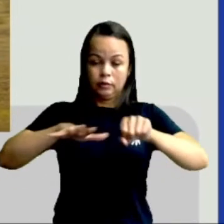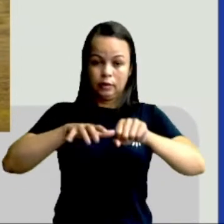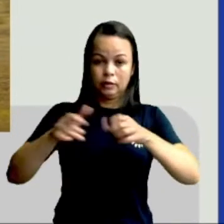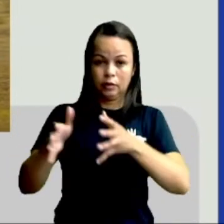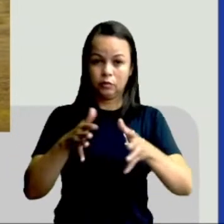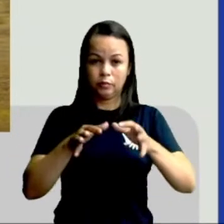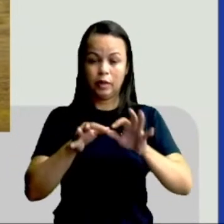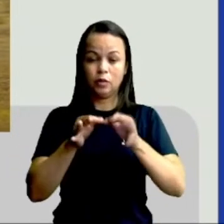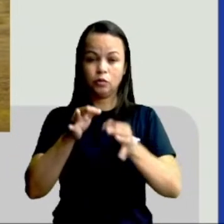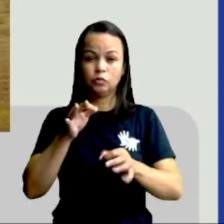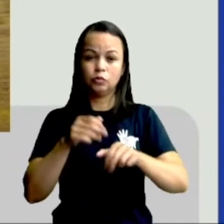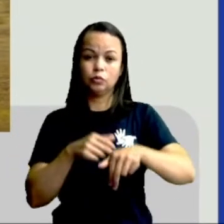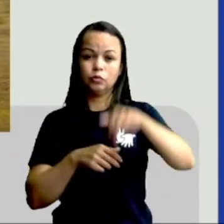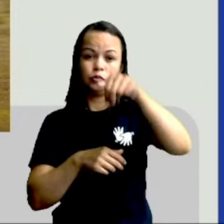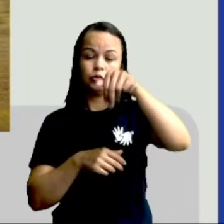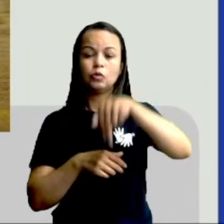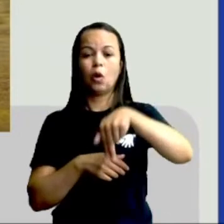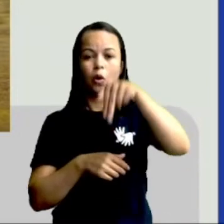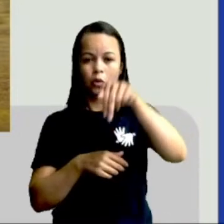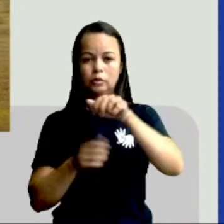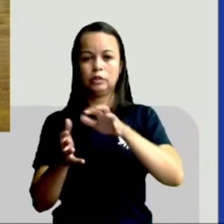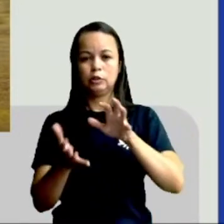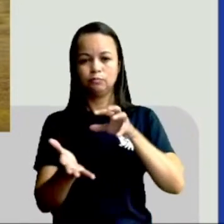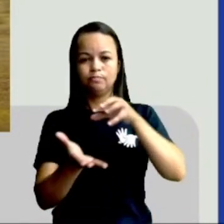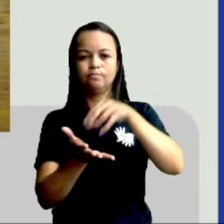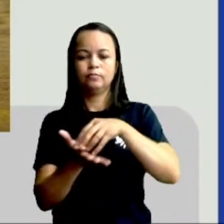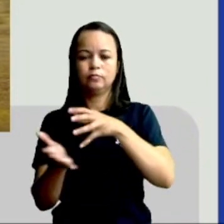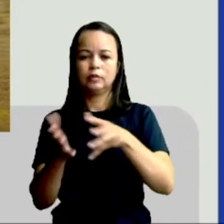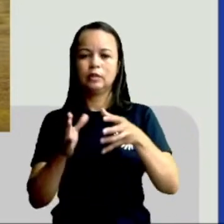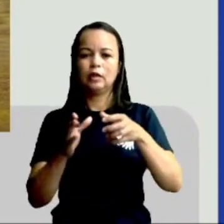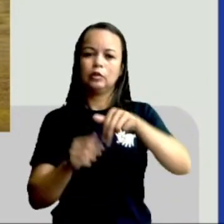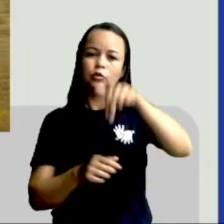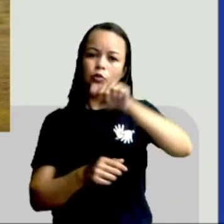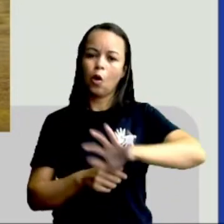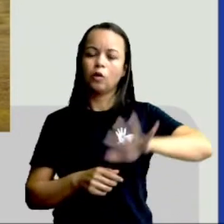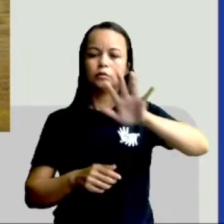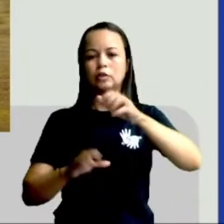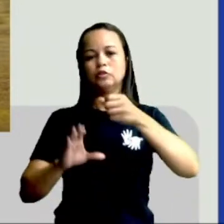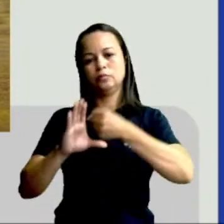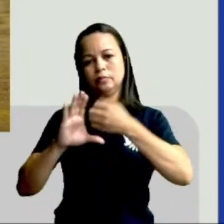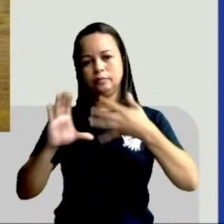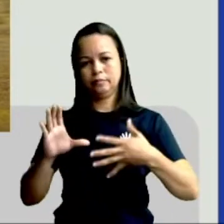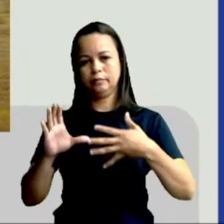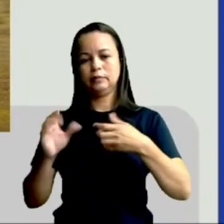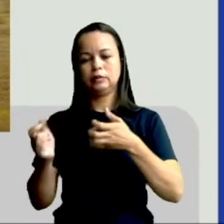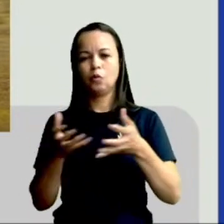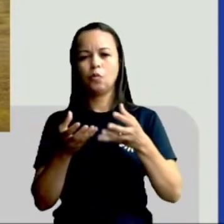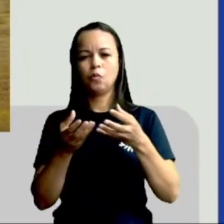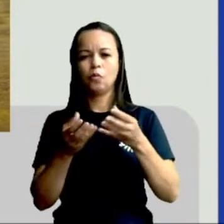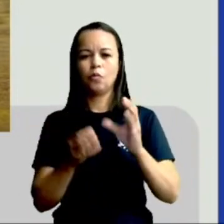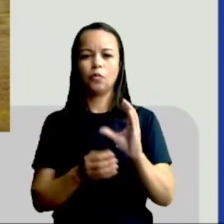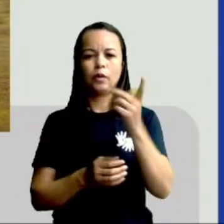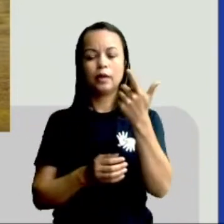até quase toda a região do Nordeste do Brasil. Caracteriza-se pelo predomínio do clima semiárido, com